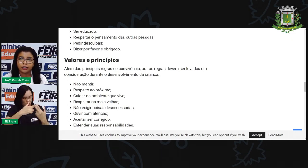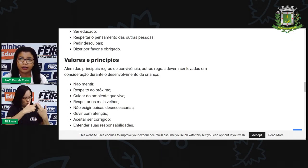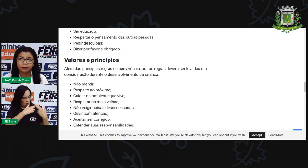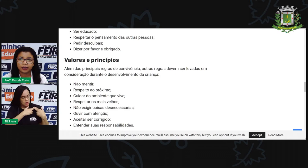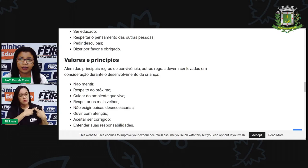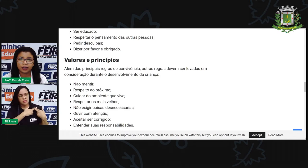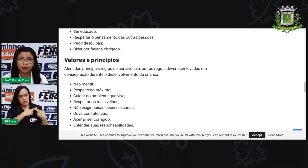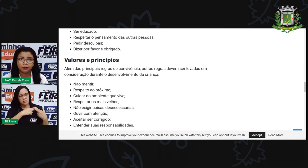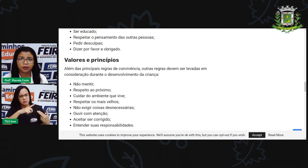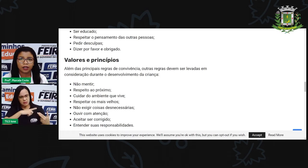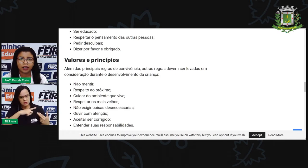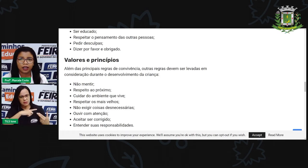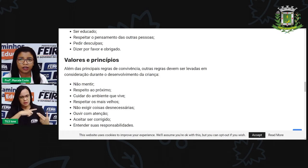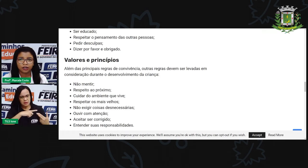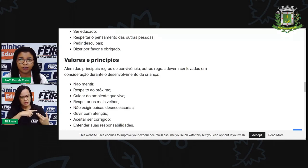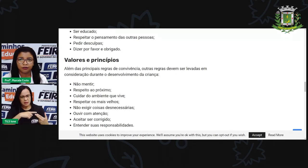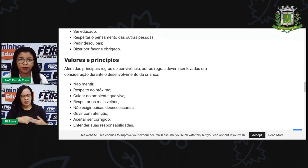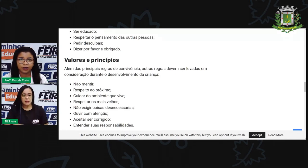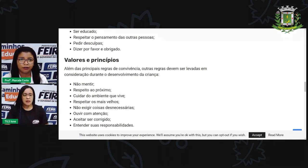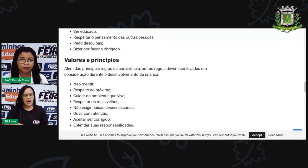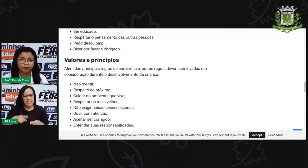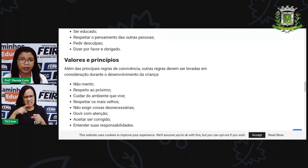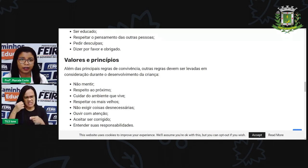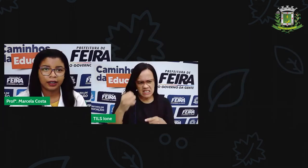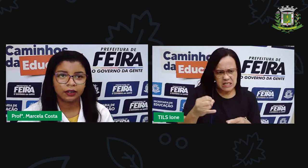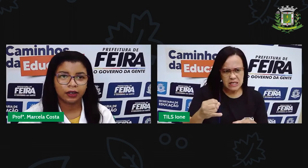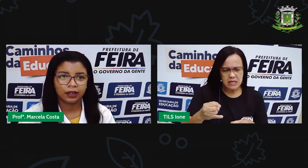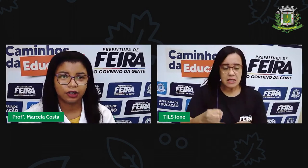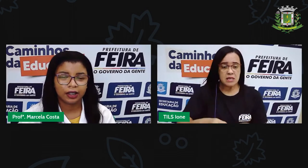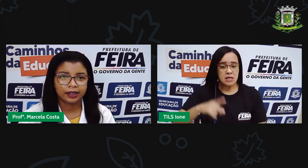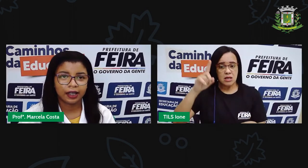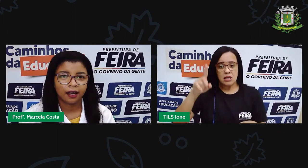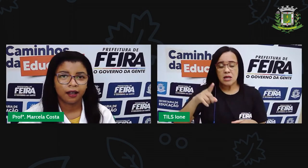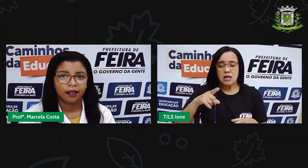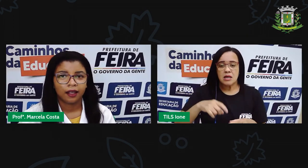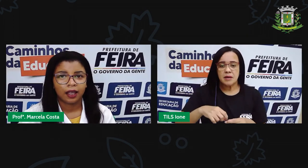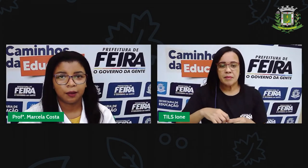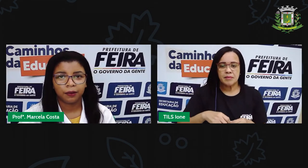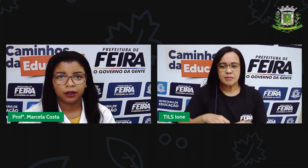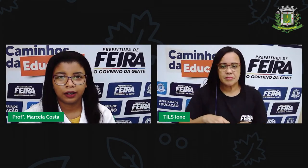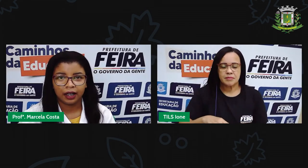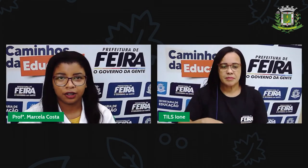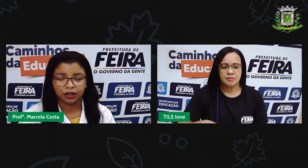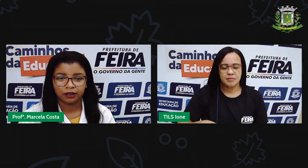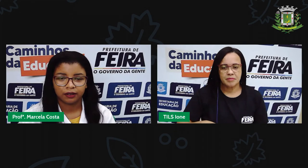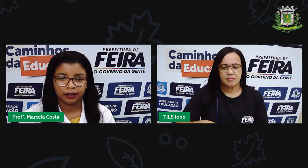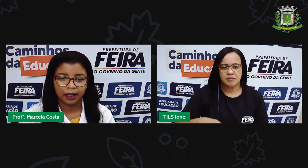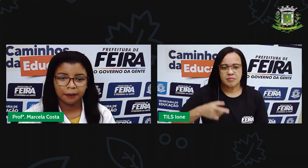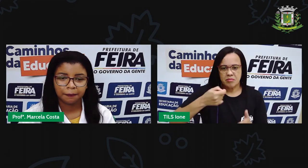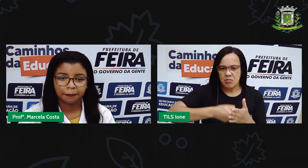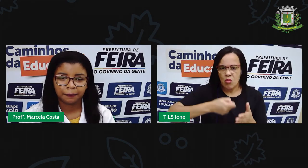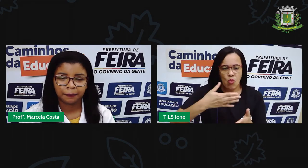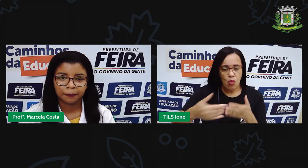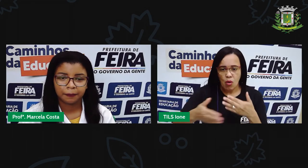valores do que a gente vê nesse documento e essa reportagem.